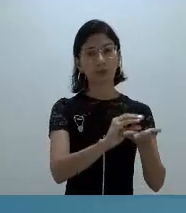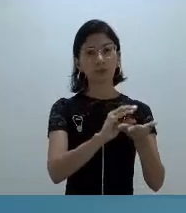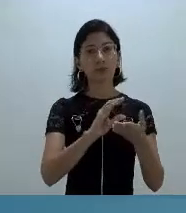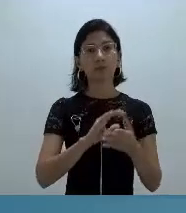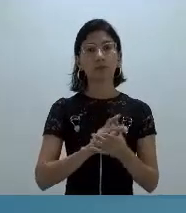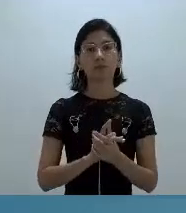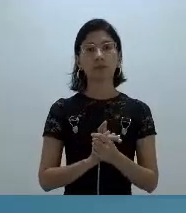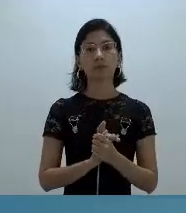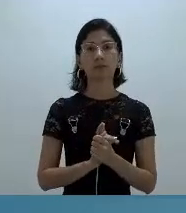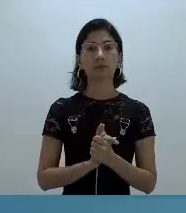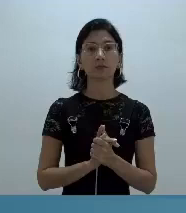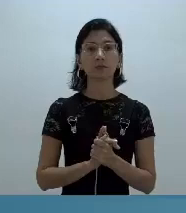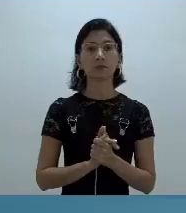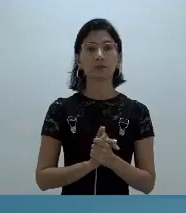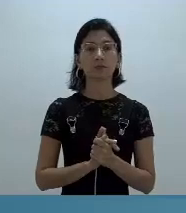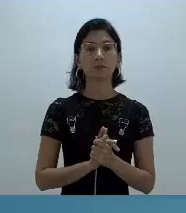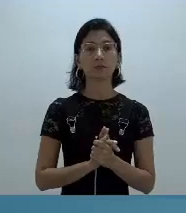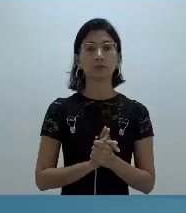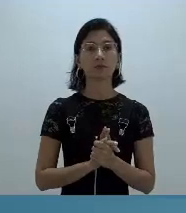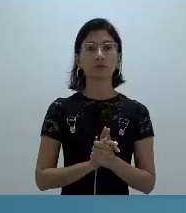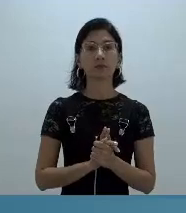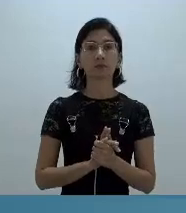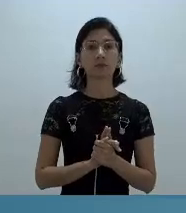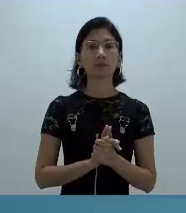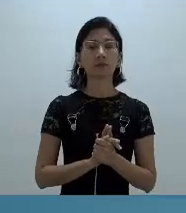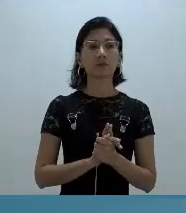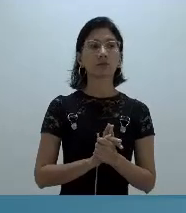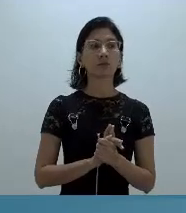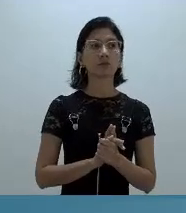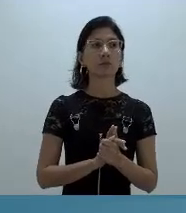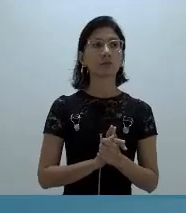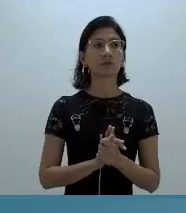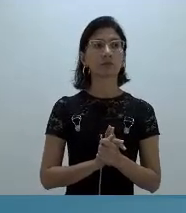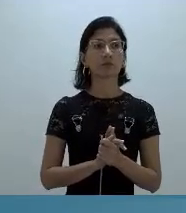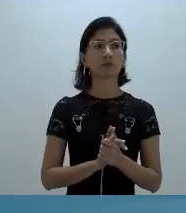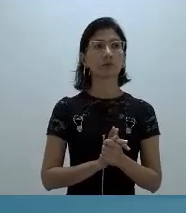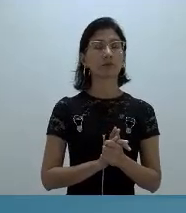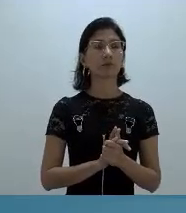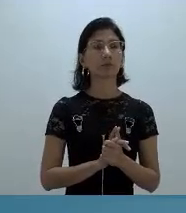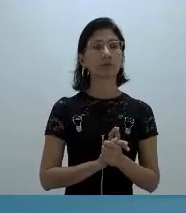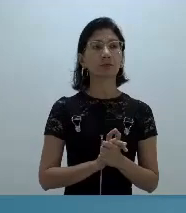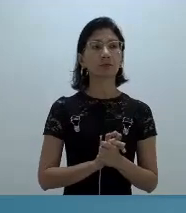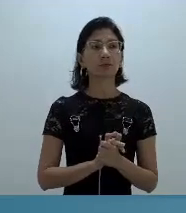no especial o julgamento do recurso especial admitido no nível